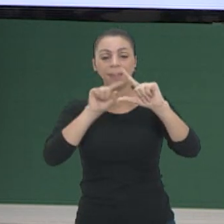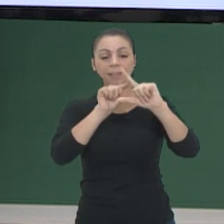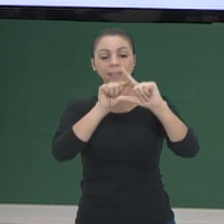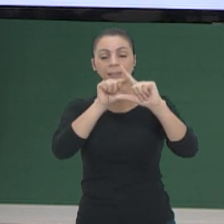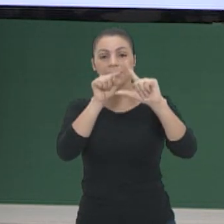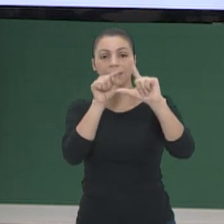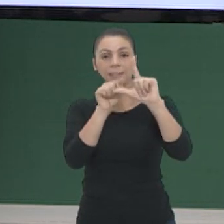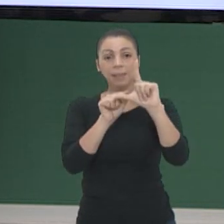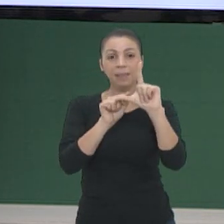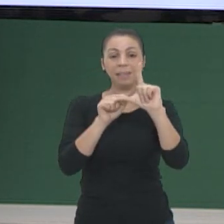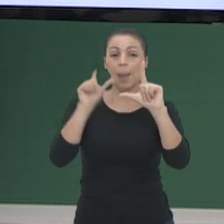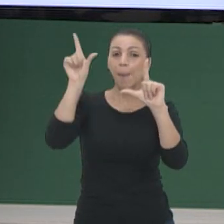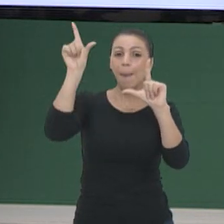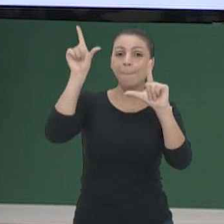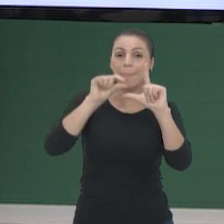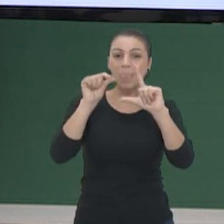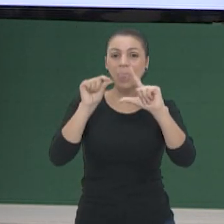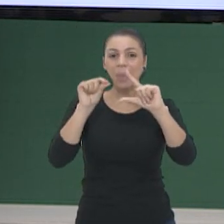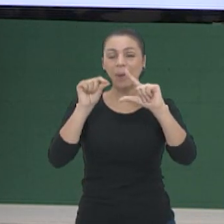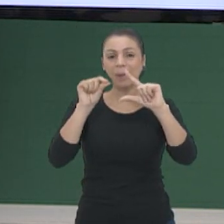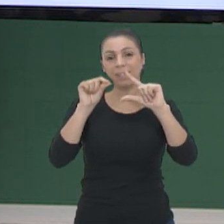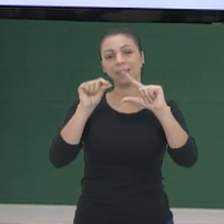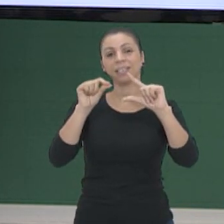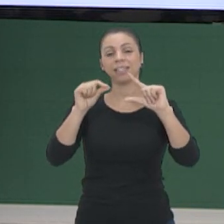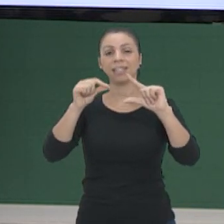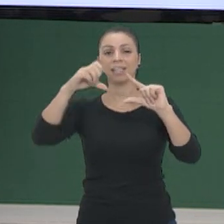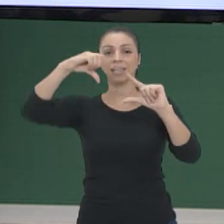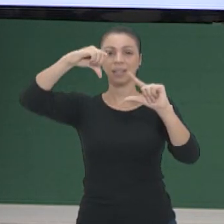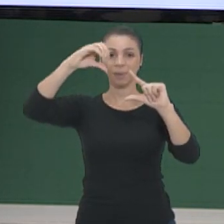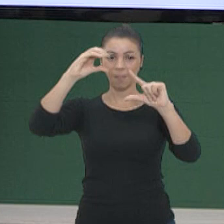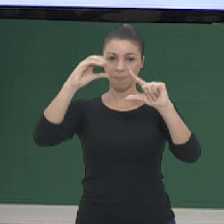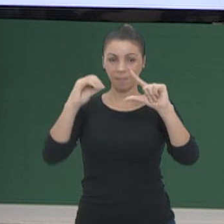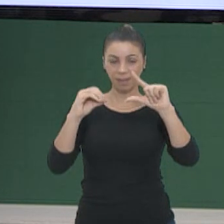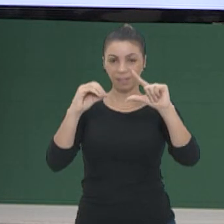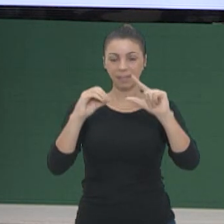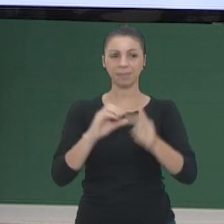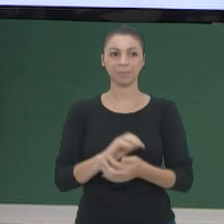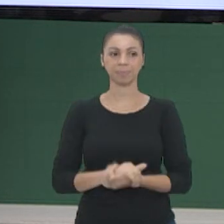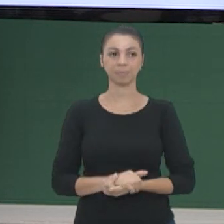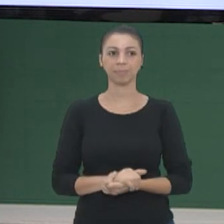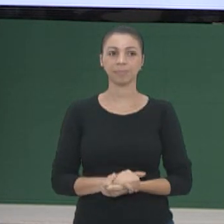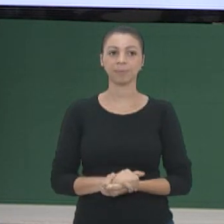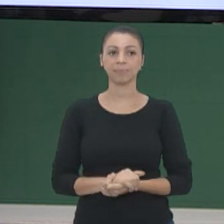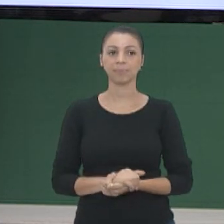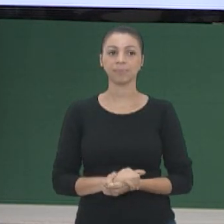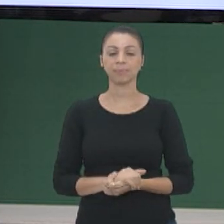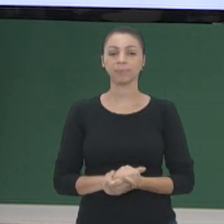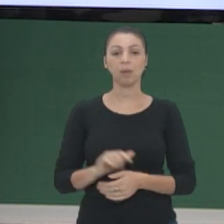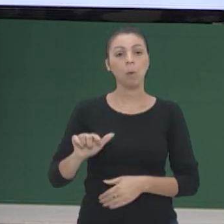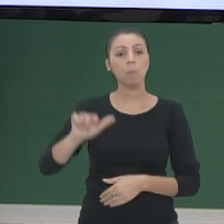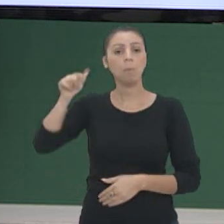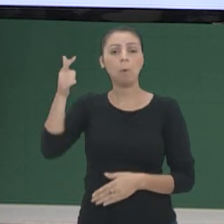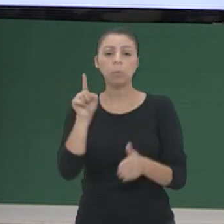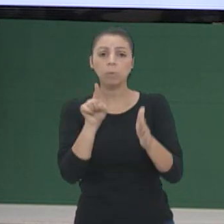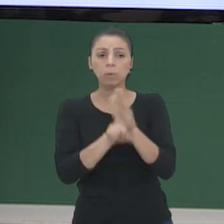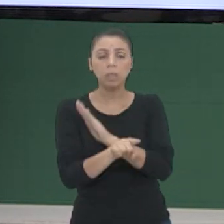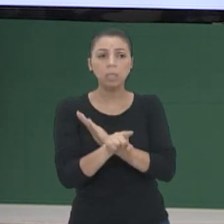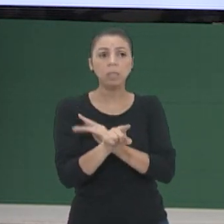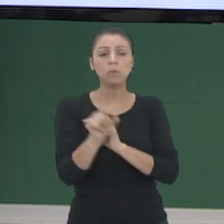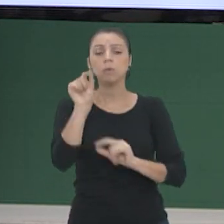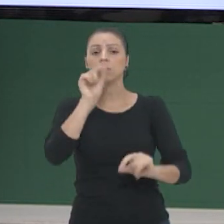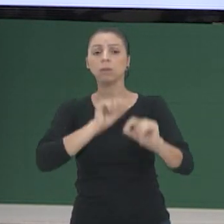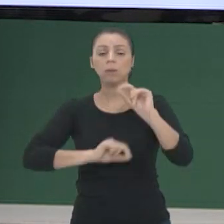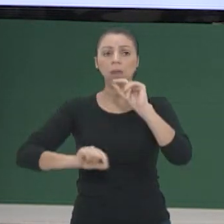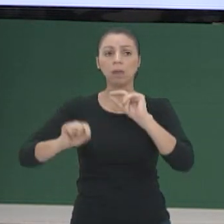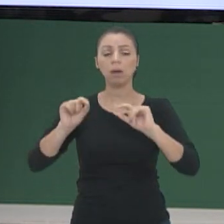que 90 graus. Joia? Vamos continuar? Primeiro quiz que eu coloquei para vocês.